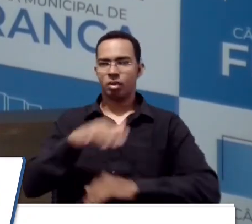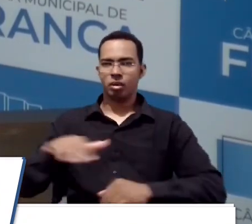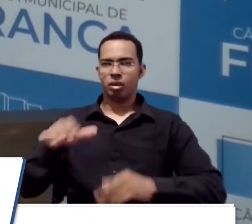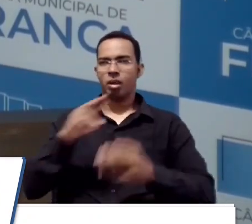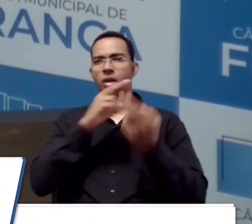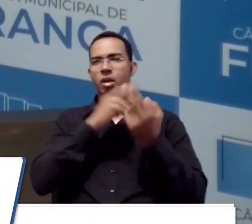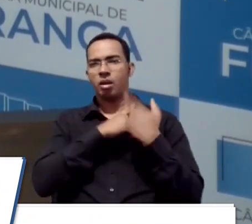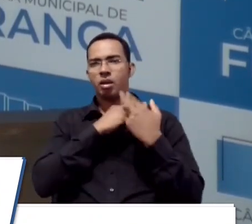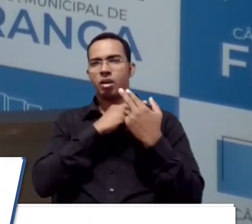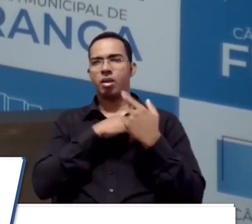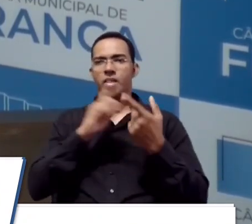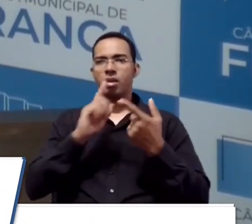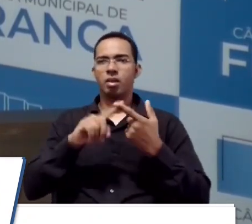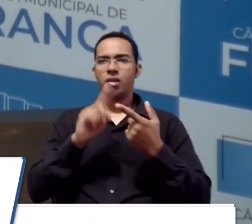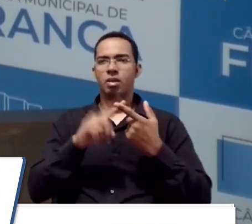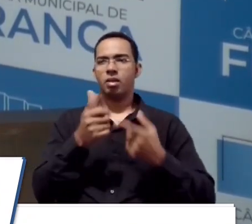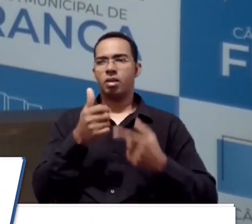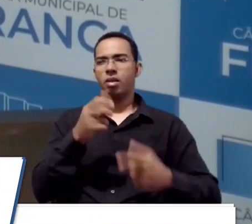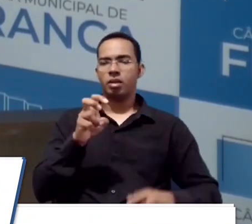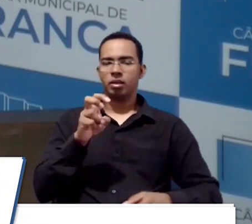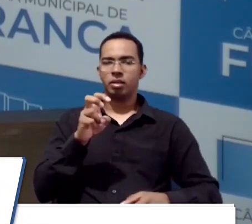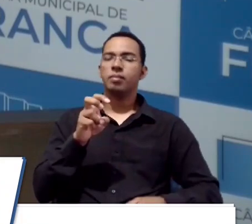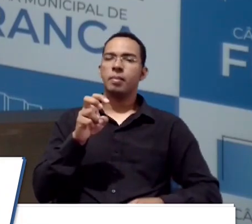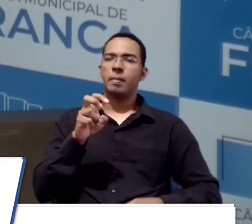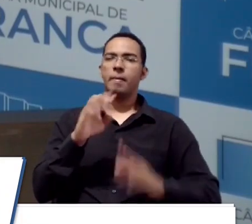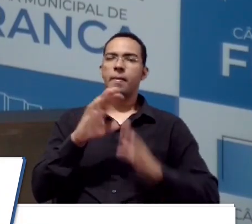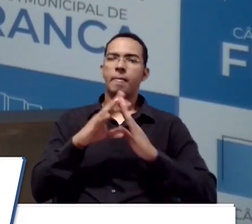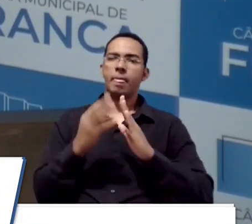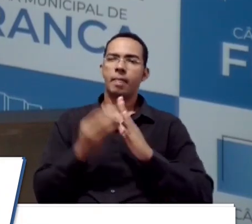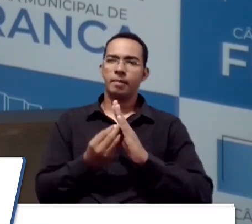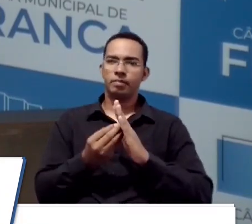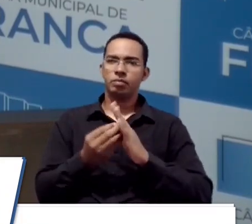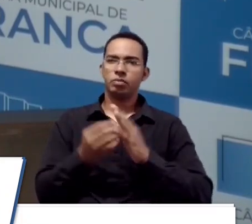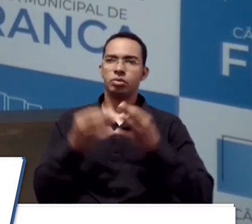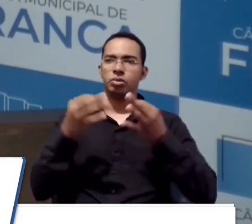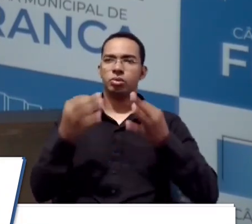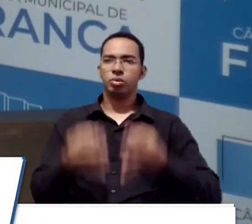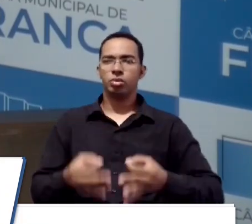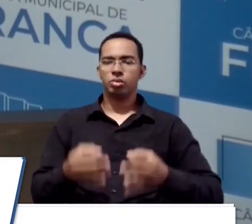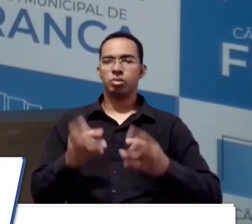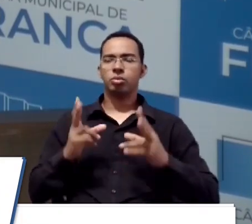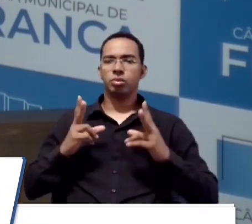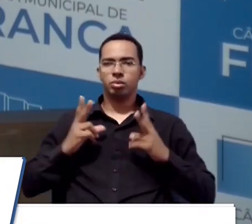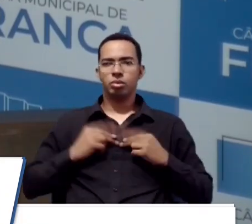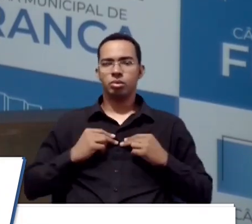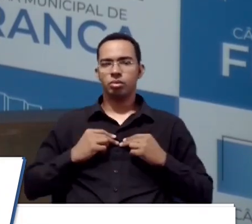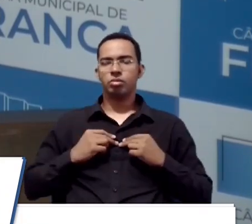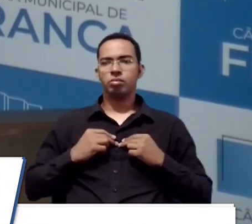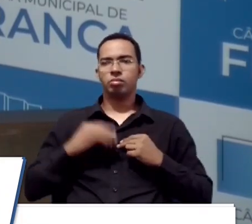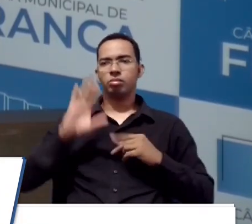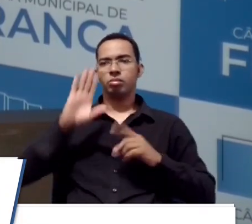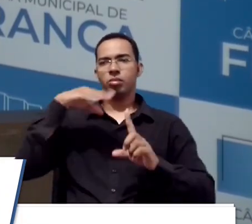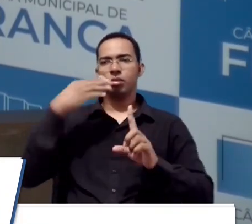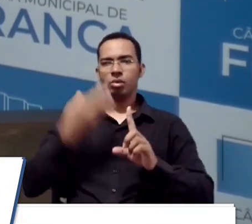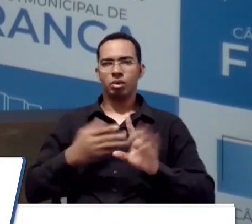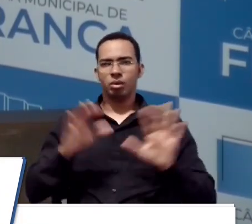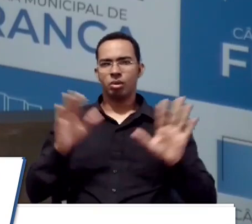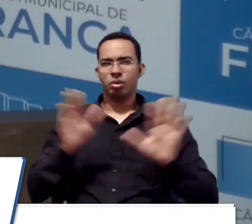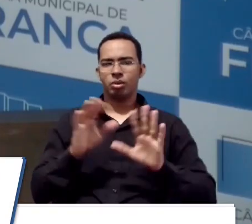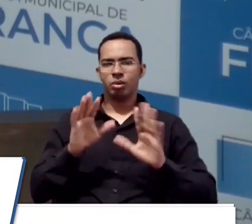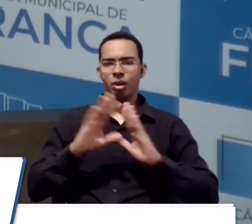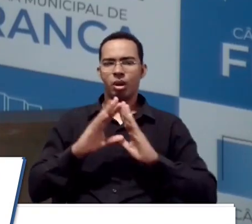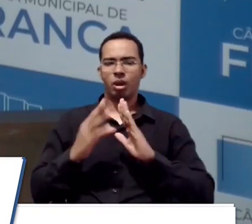responsável também por 15 igrejas. Justa e merecida homenagem, não somente à